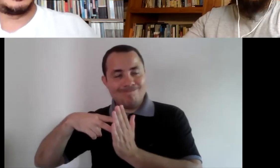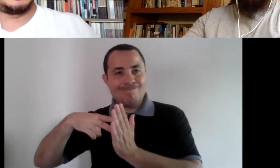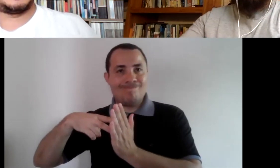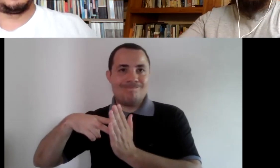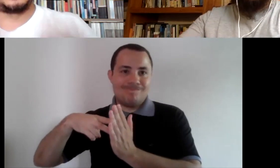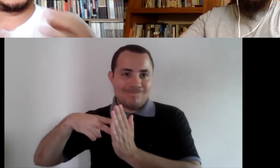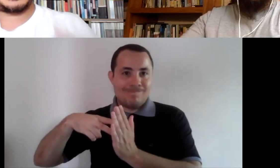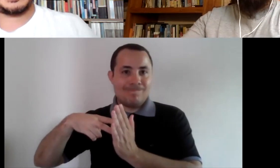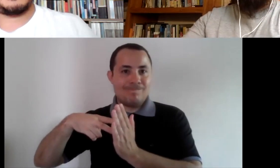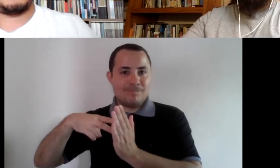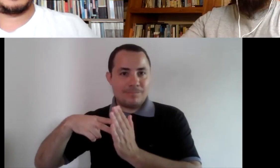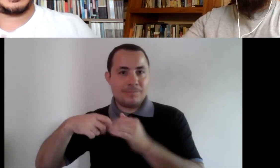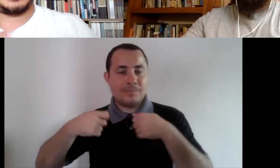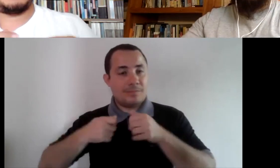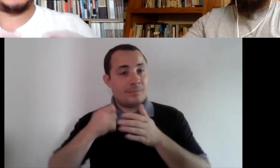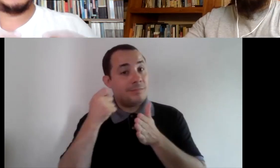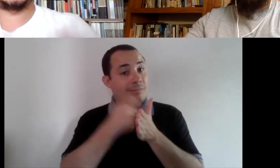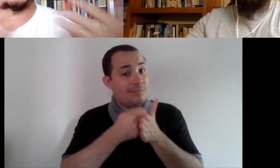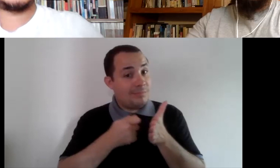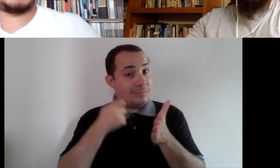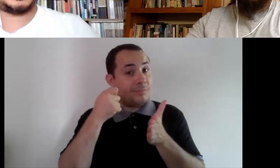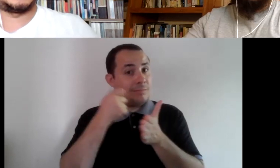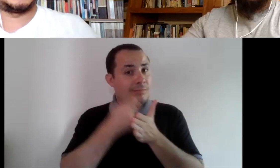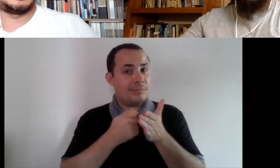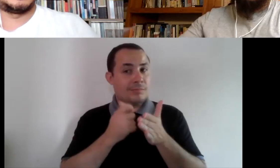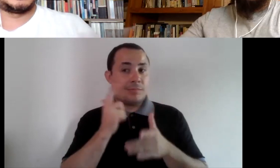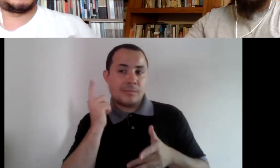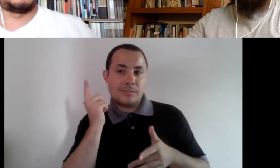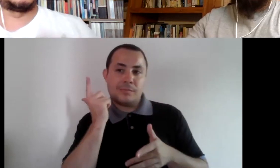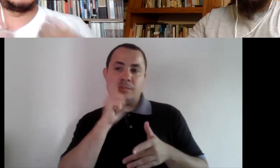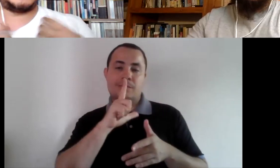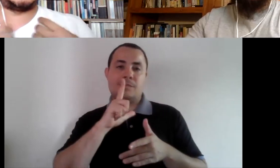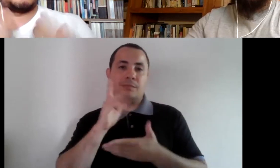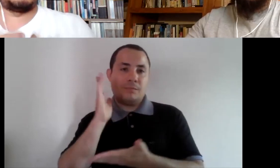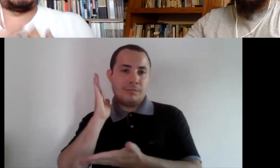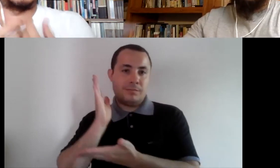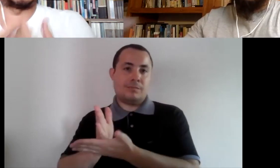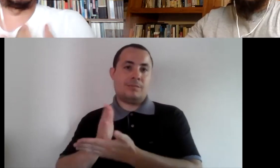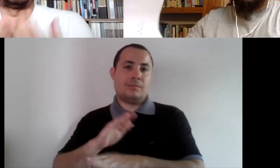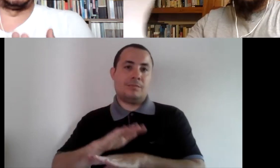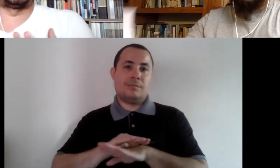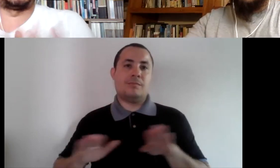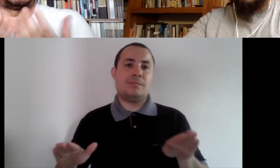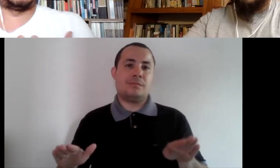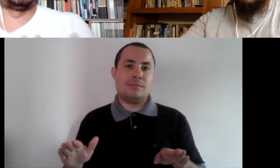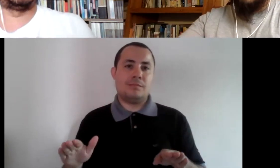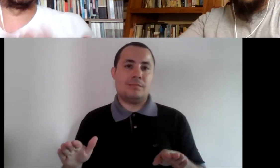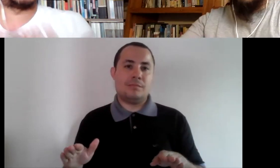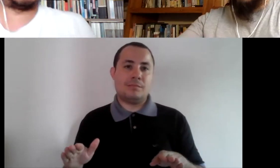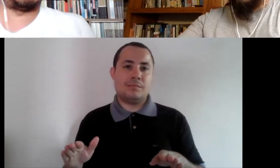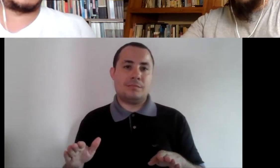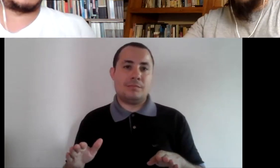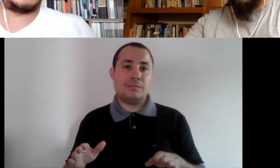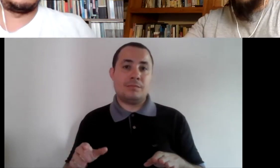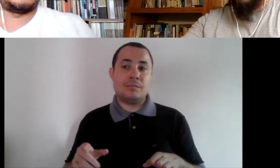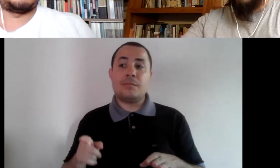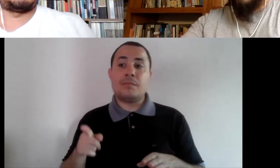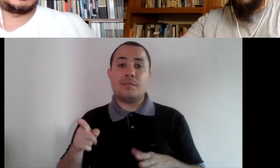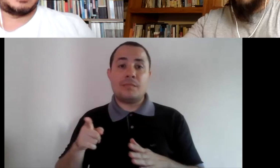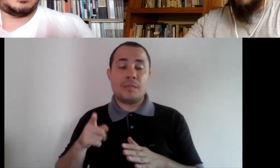deveria lutar para vencer essa barreira, de que eu pudesse como fazer com que o leitor leia o livro sem